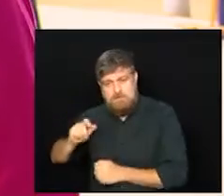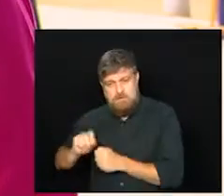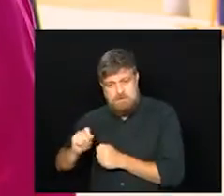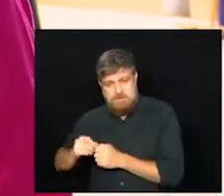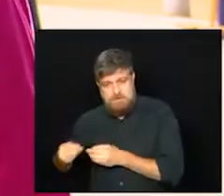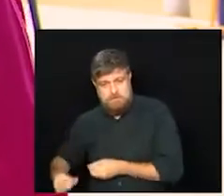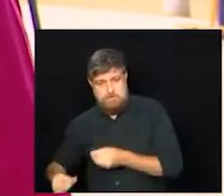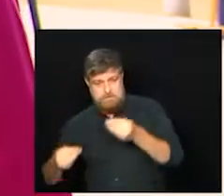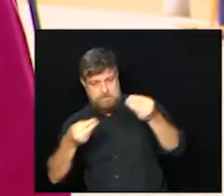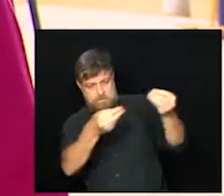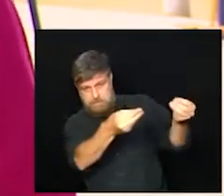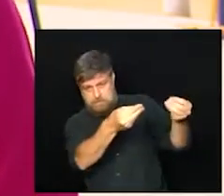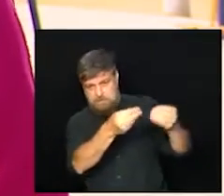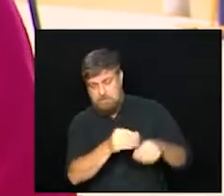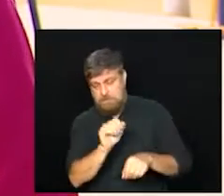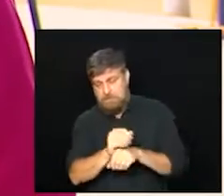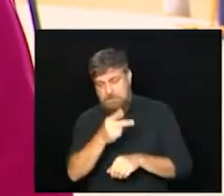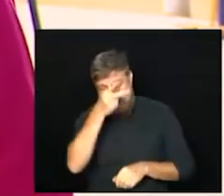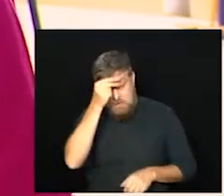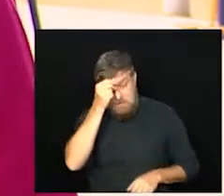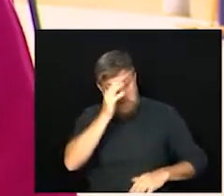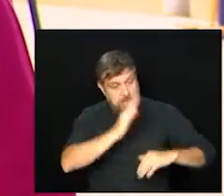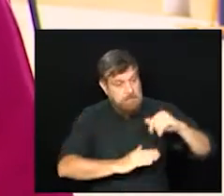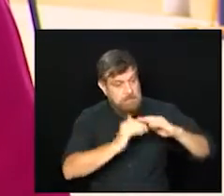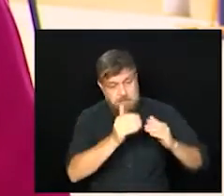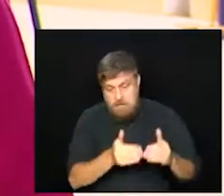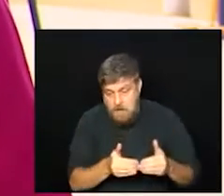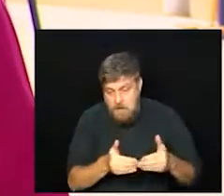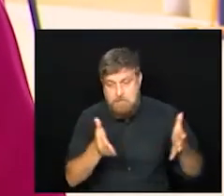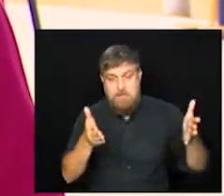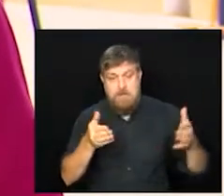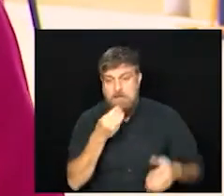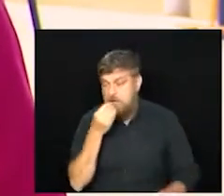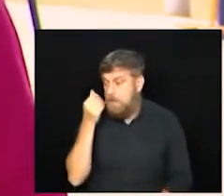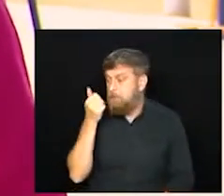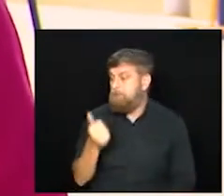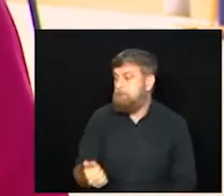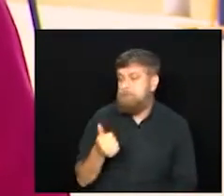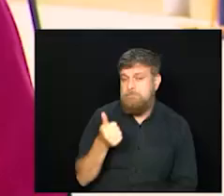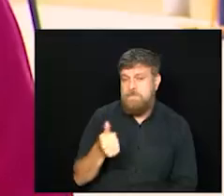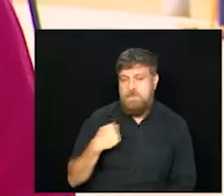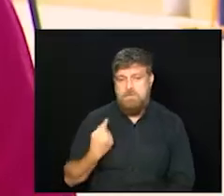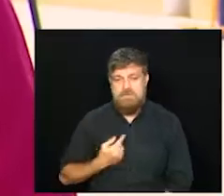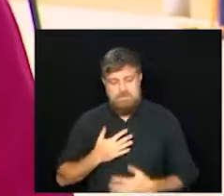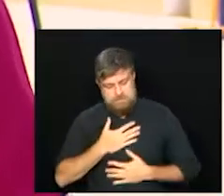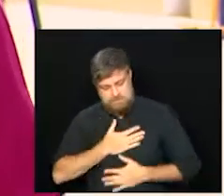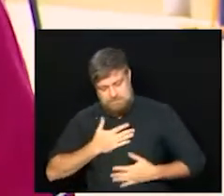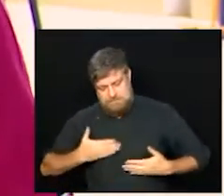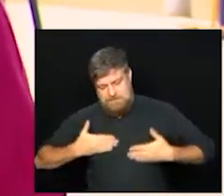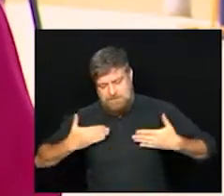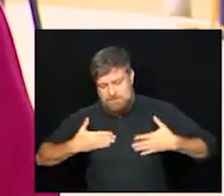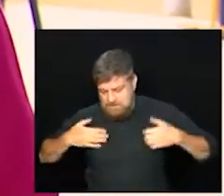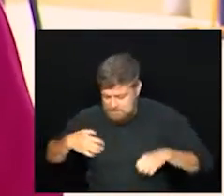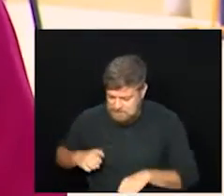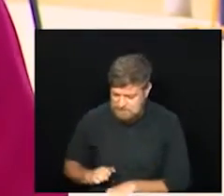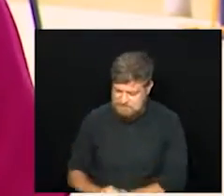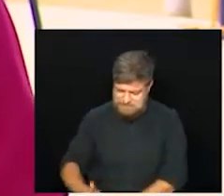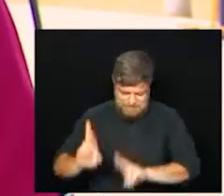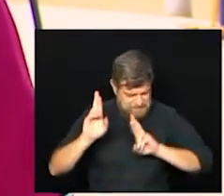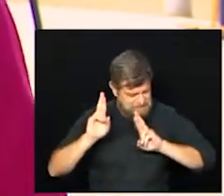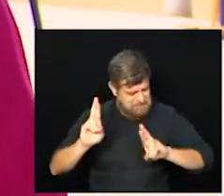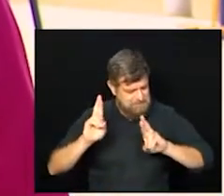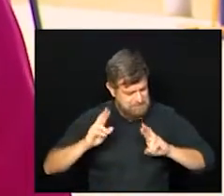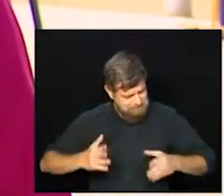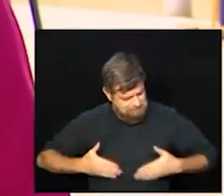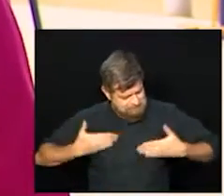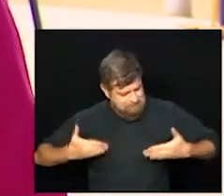como houve aqui, e estar em uma inauguração sempre é bom, A inauguração ela traz alegria, traz esperança, traz motivação,